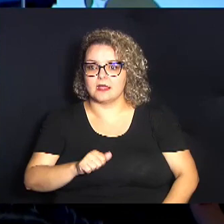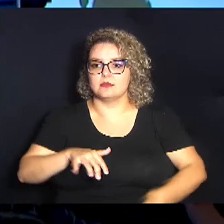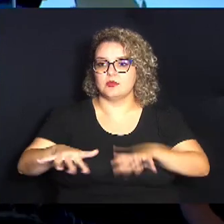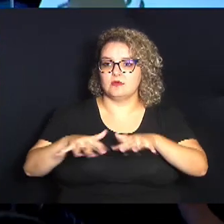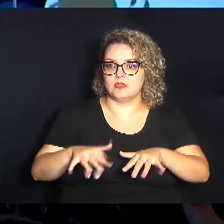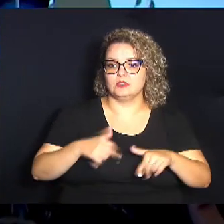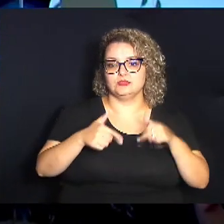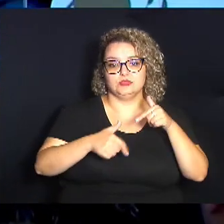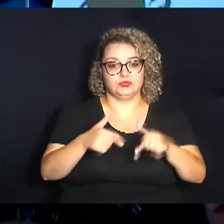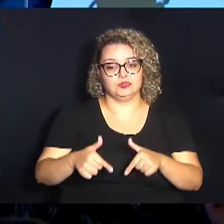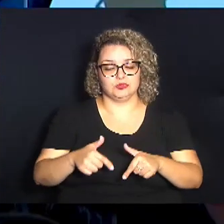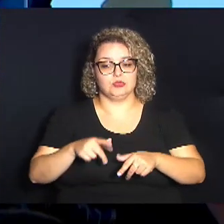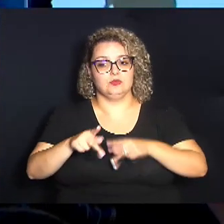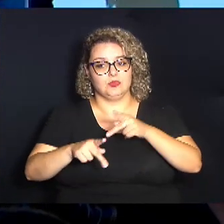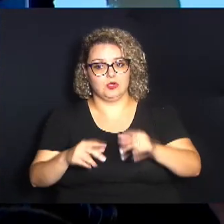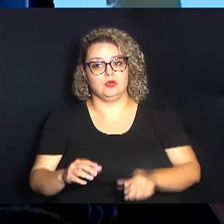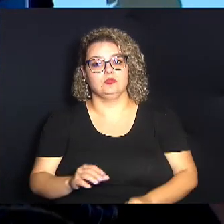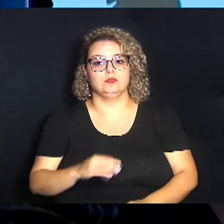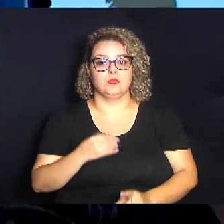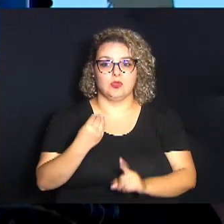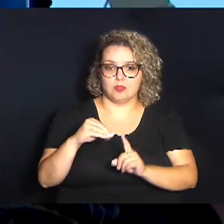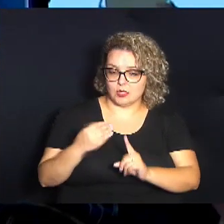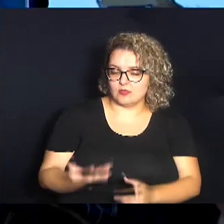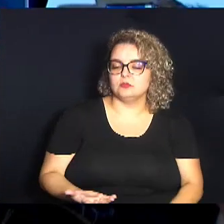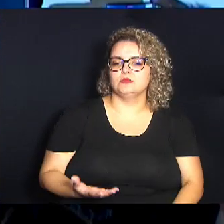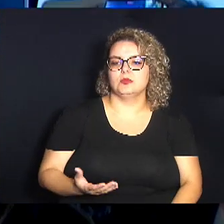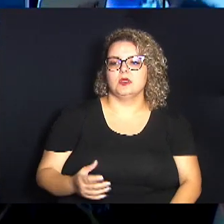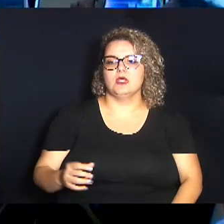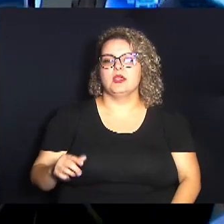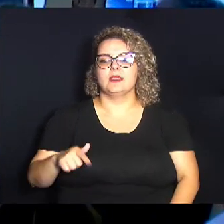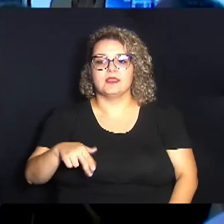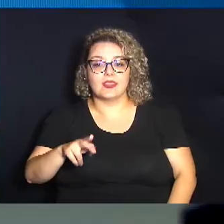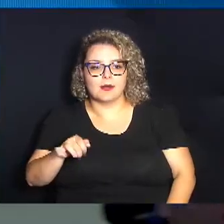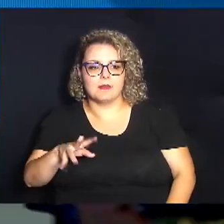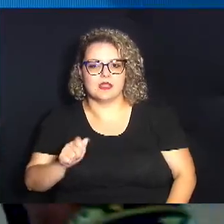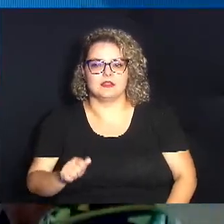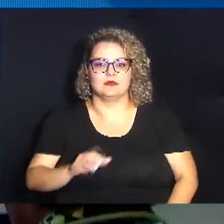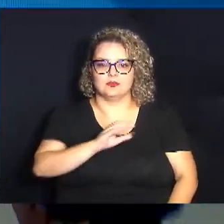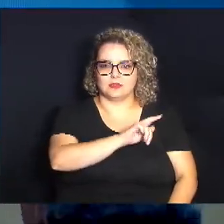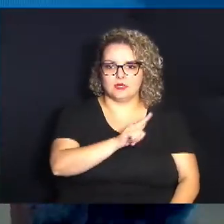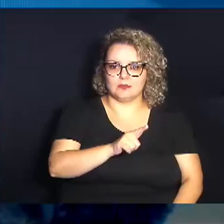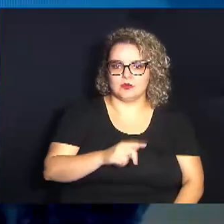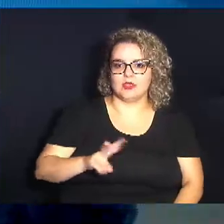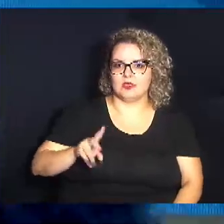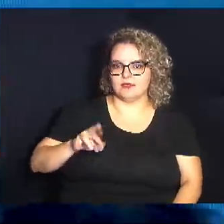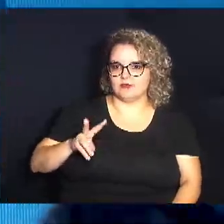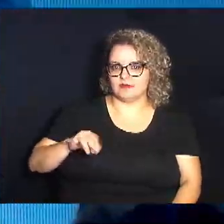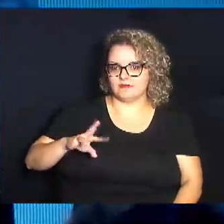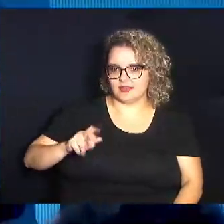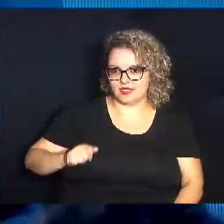trabalho do Rubi Comunitário Quebrada em Movimento na região de Campo Grande. E Viviane